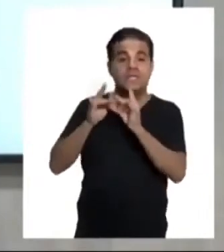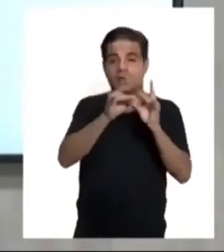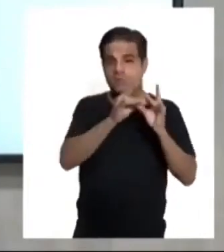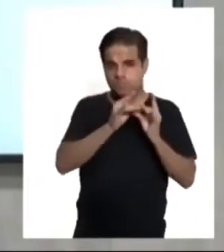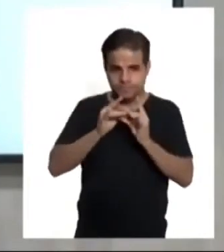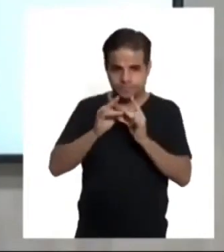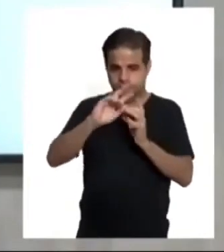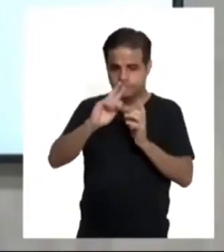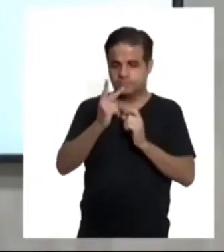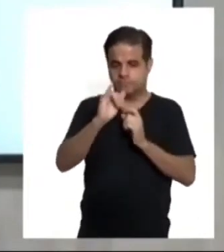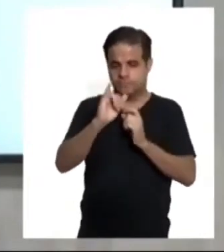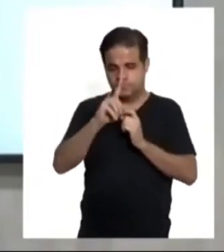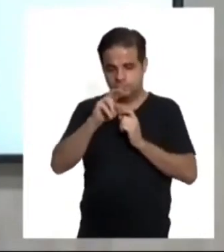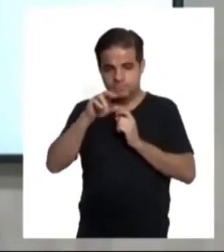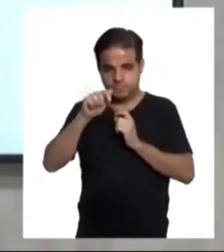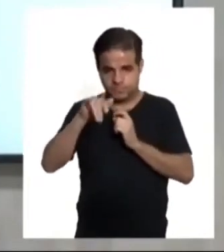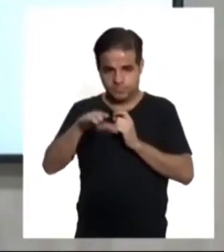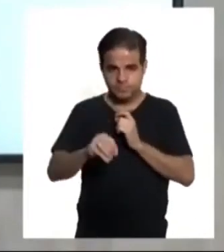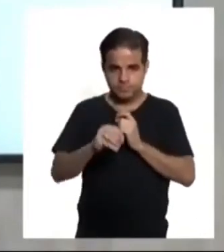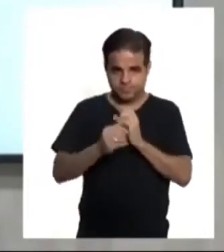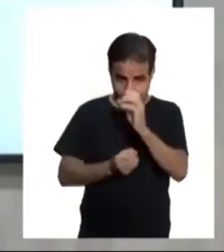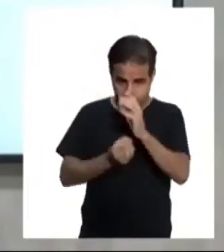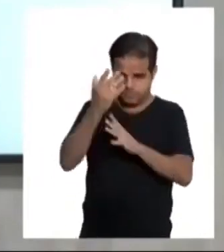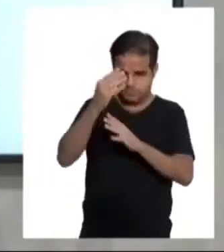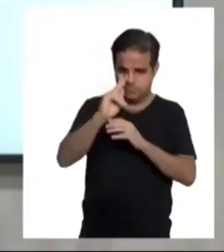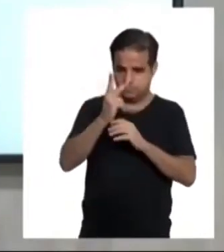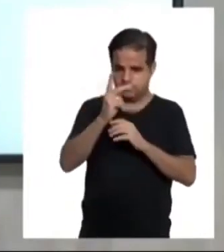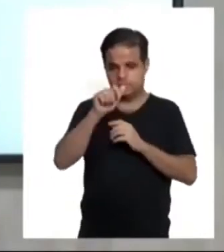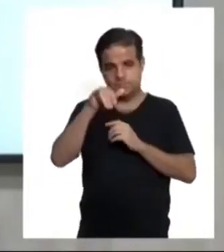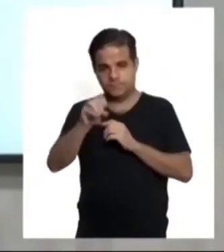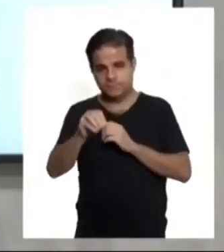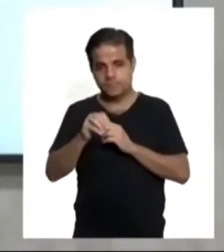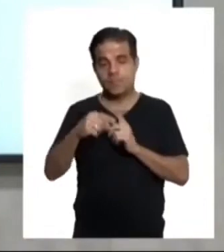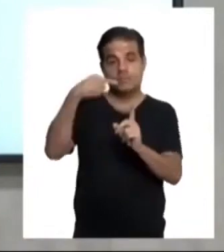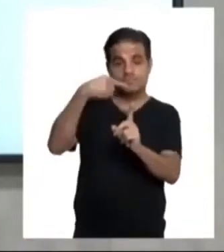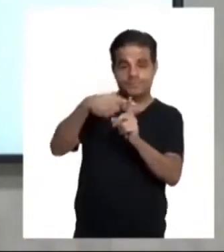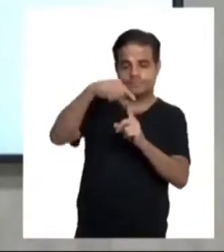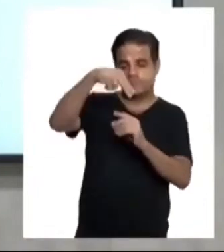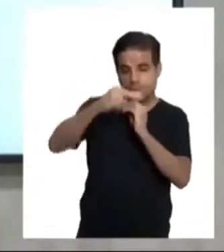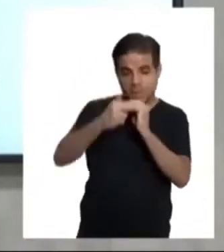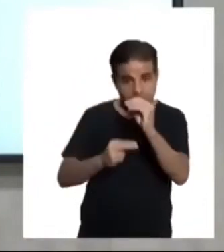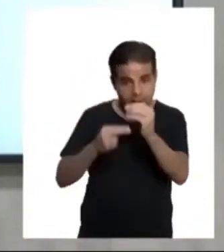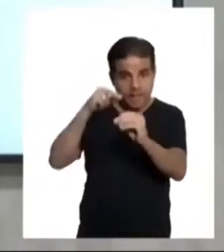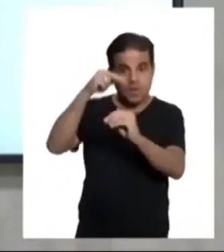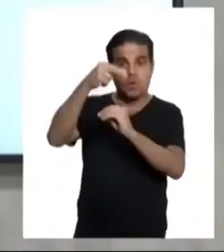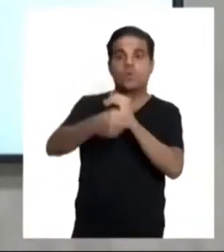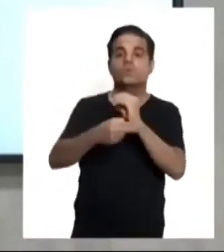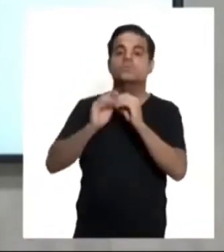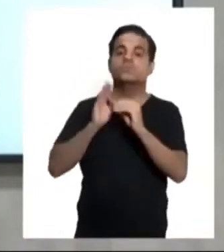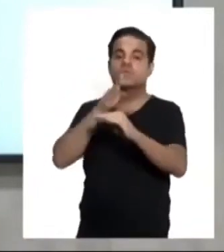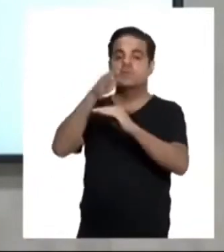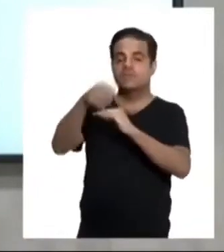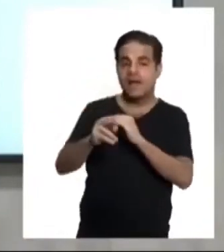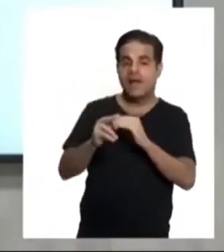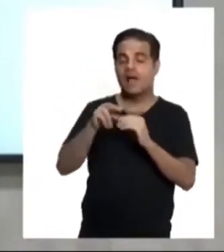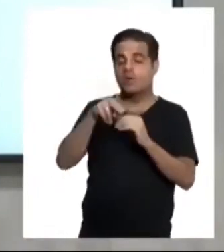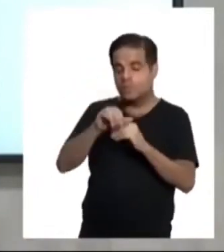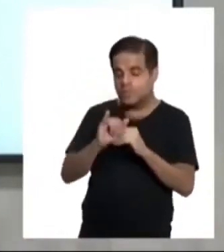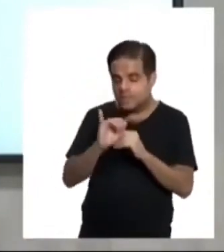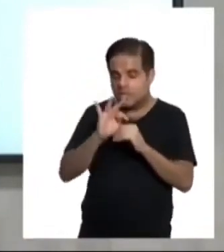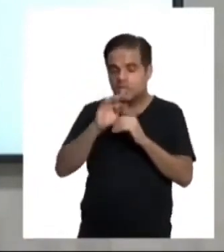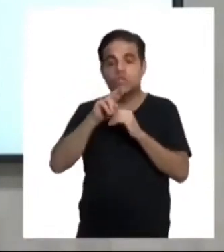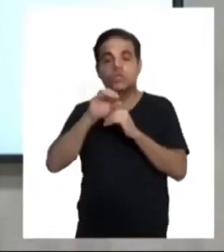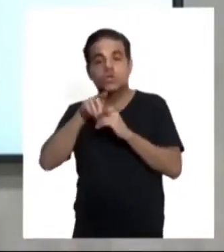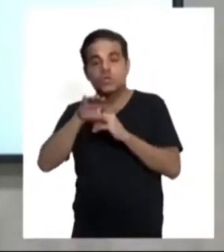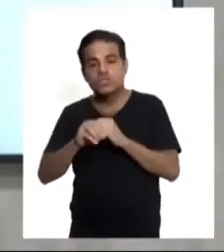hidrogênios, certo? Formando hélio, mais nêutrons, aí esse nêutron que vai lá no nitrogênio, transformando